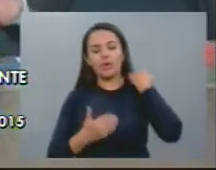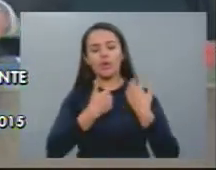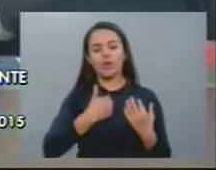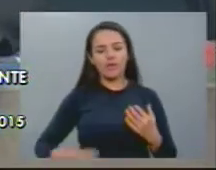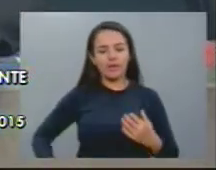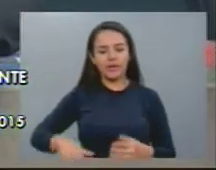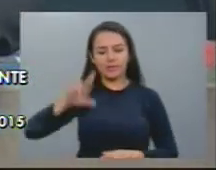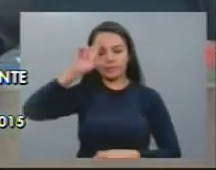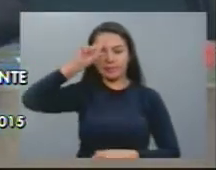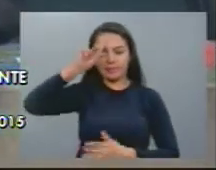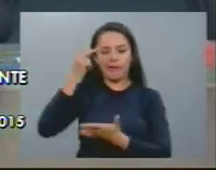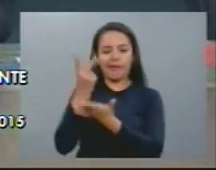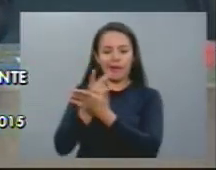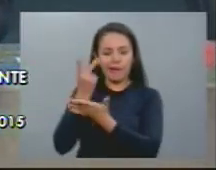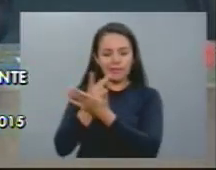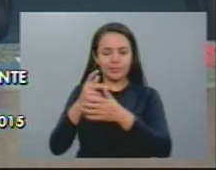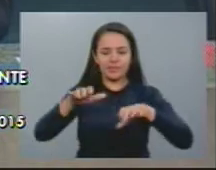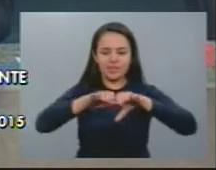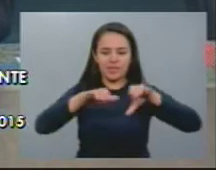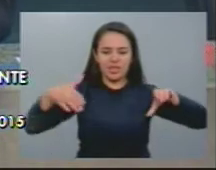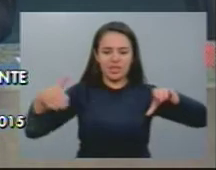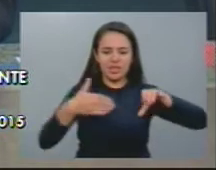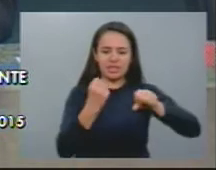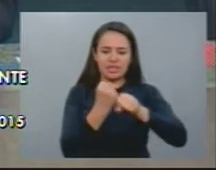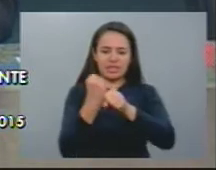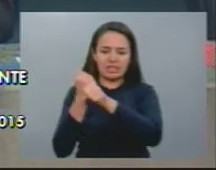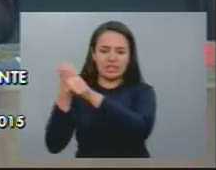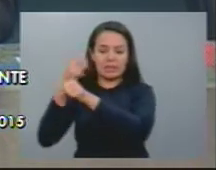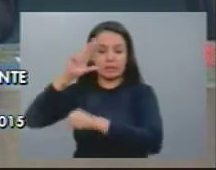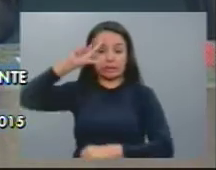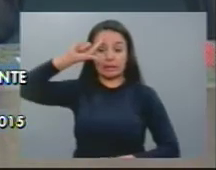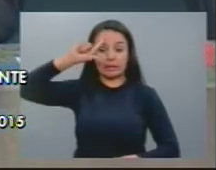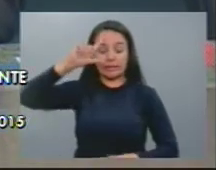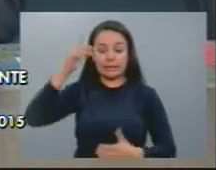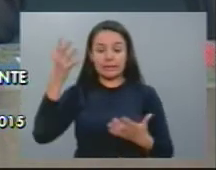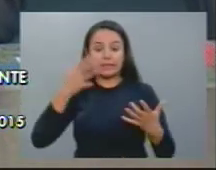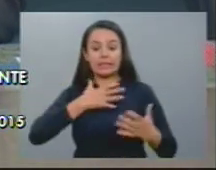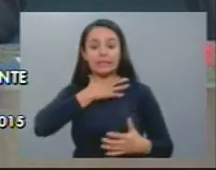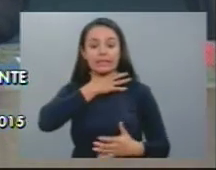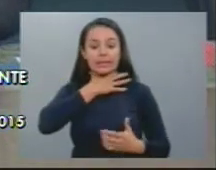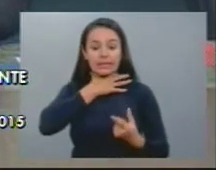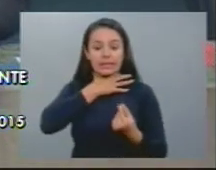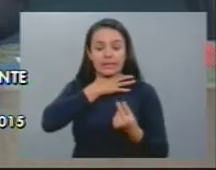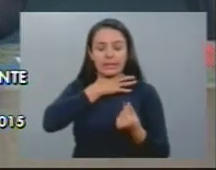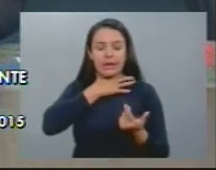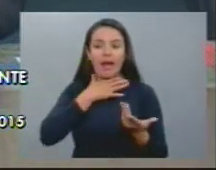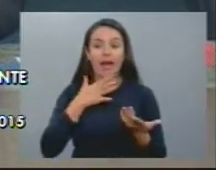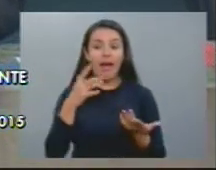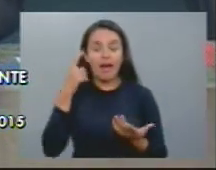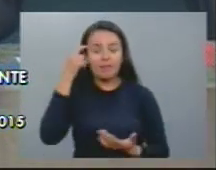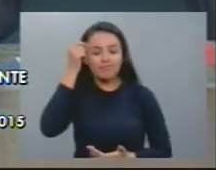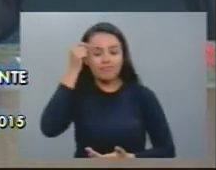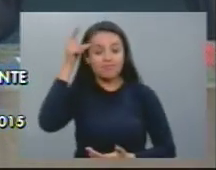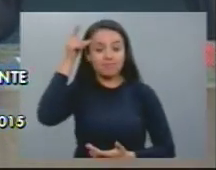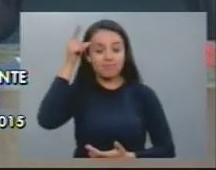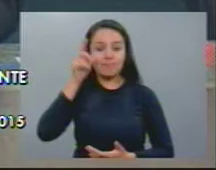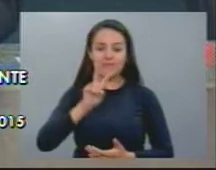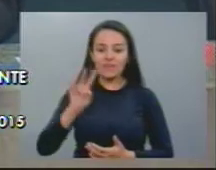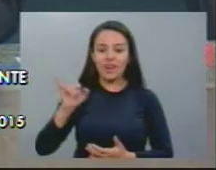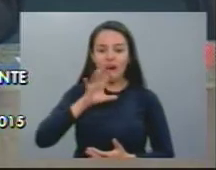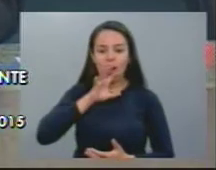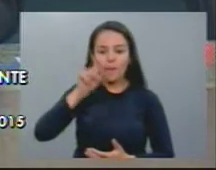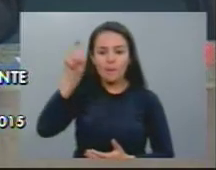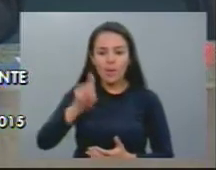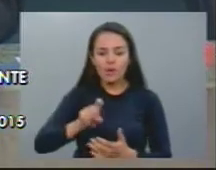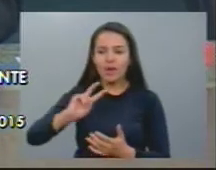ao construir o aquário e chama o povo para pagar a conta. E eu creio que o povo aceita pagar a conta para